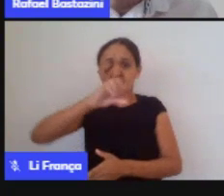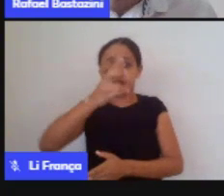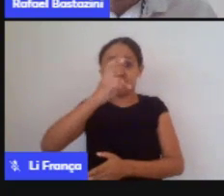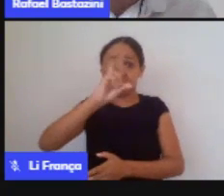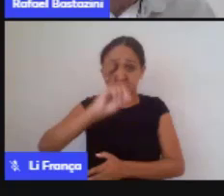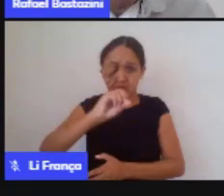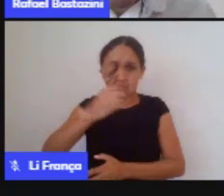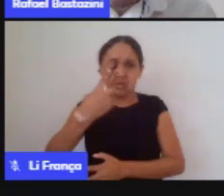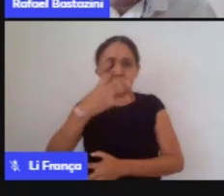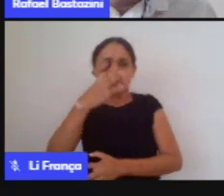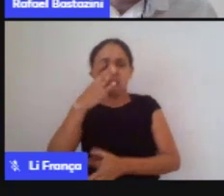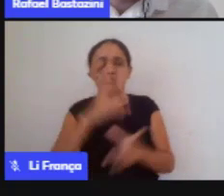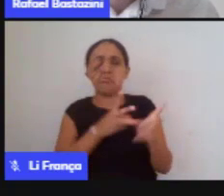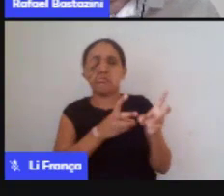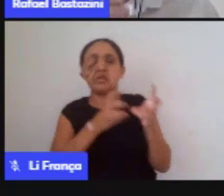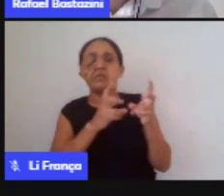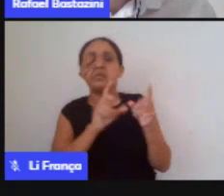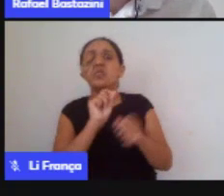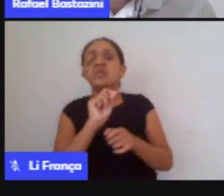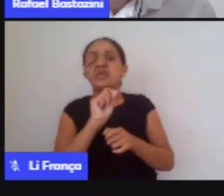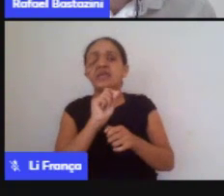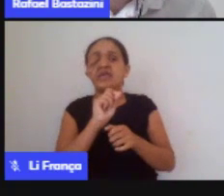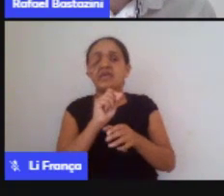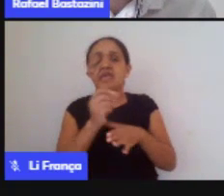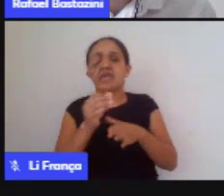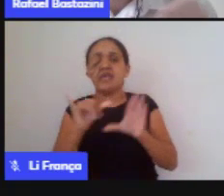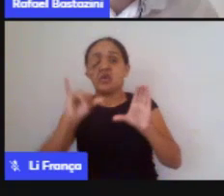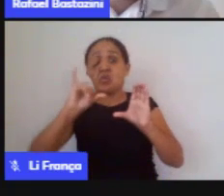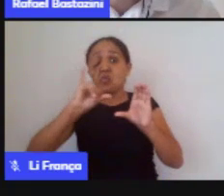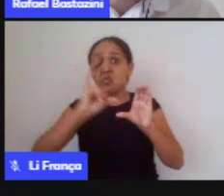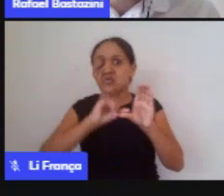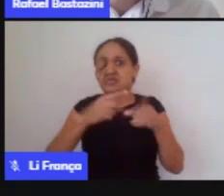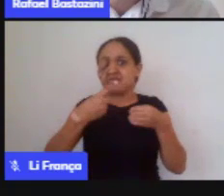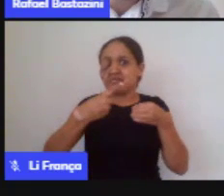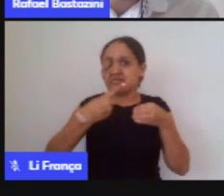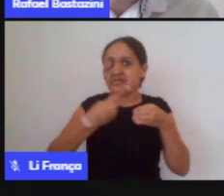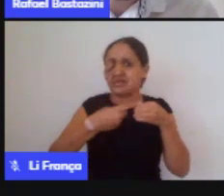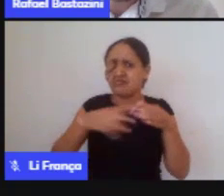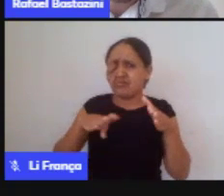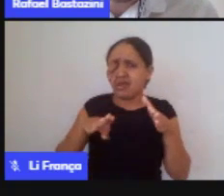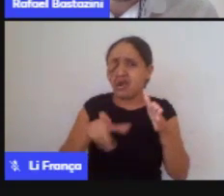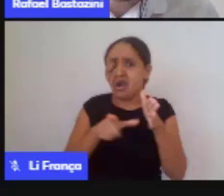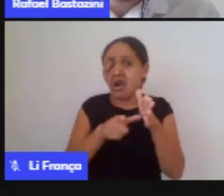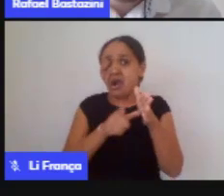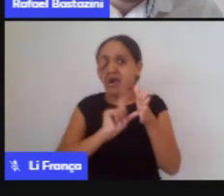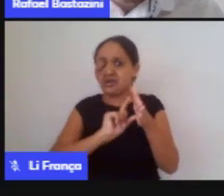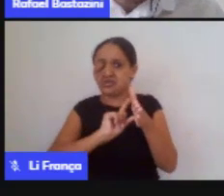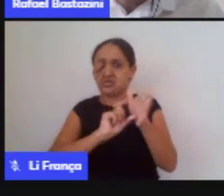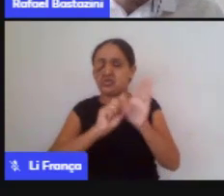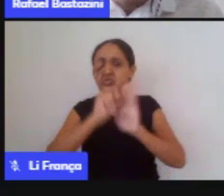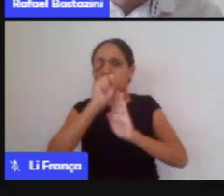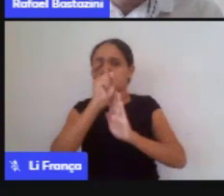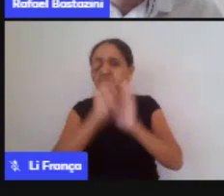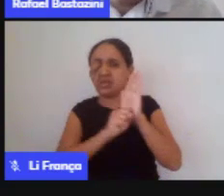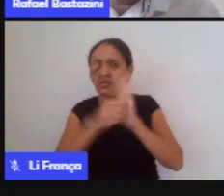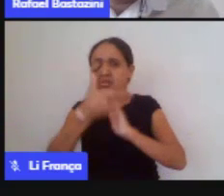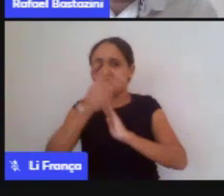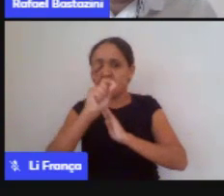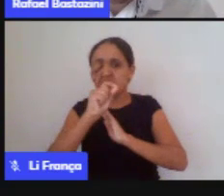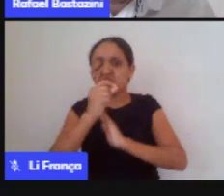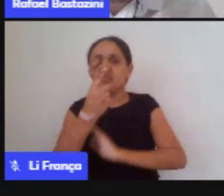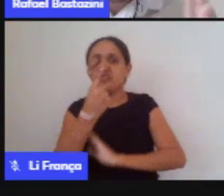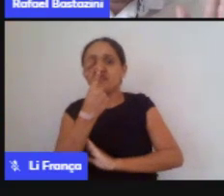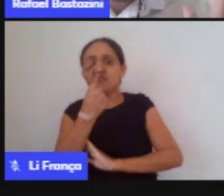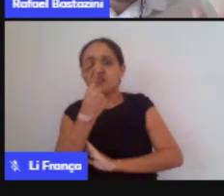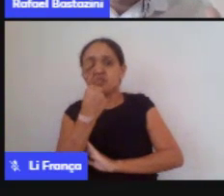centro da cidade, ele é anterior a 1950, ele é lá do começo do século XX. Em vermelho,